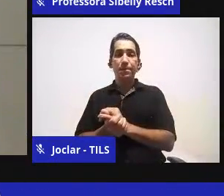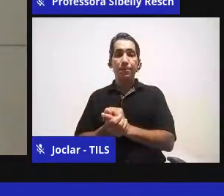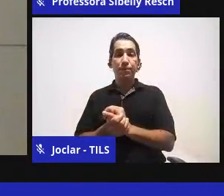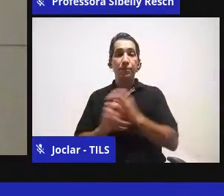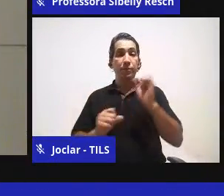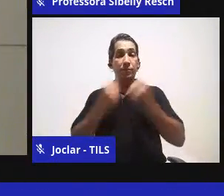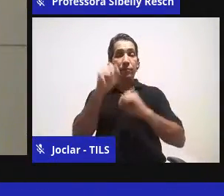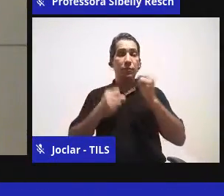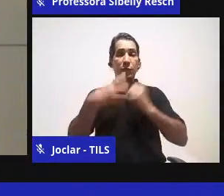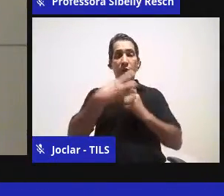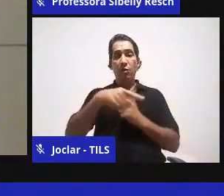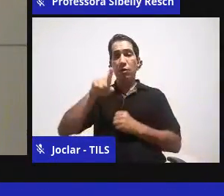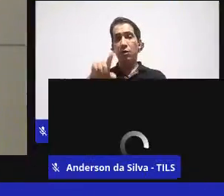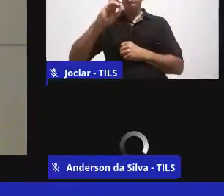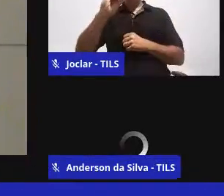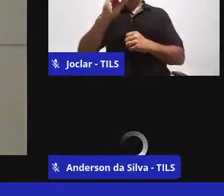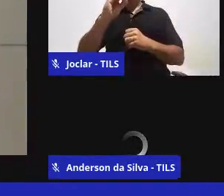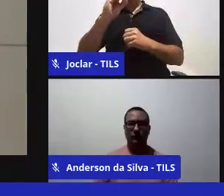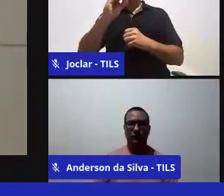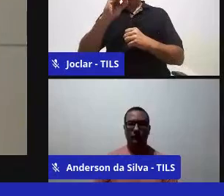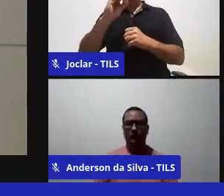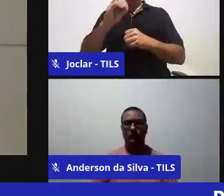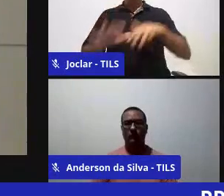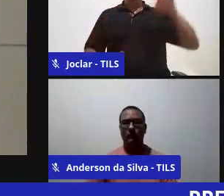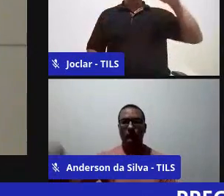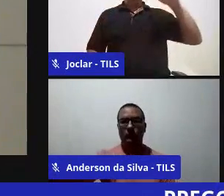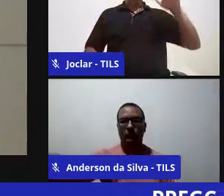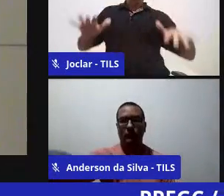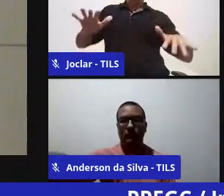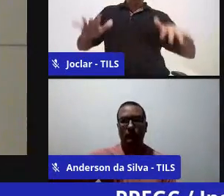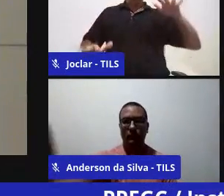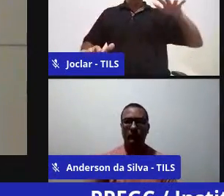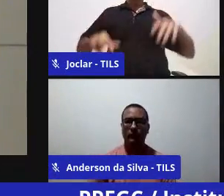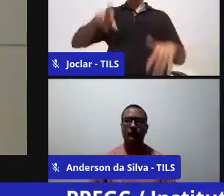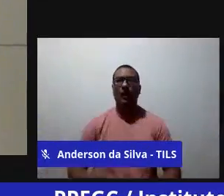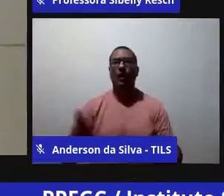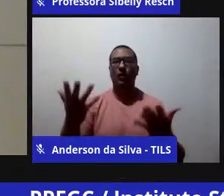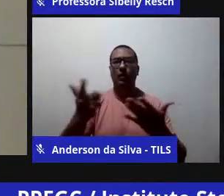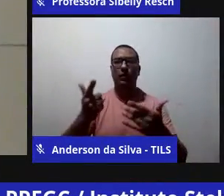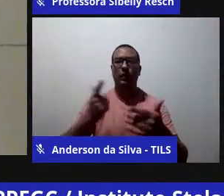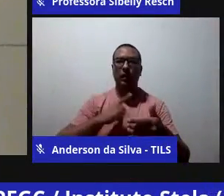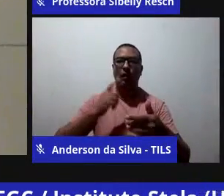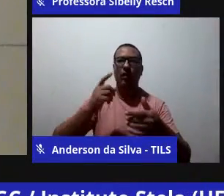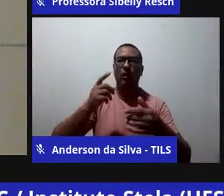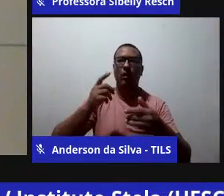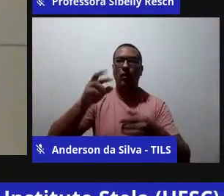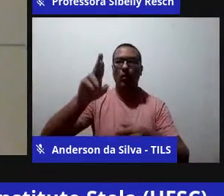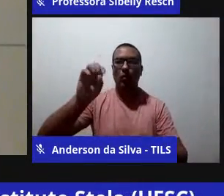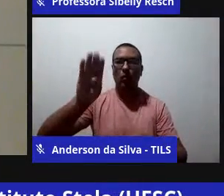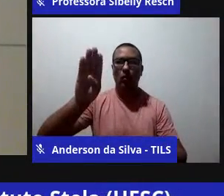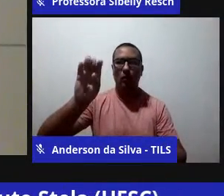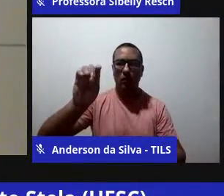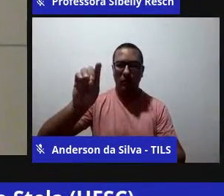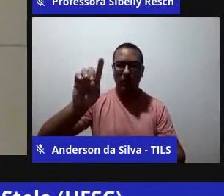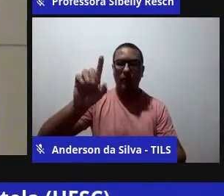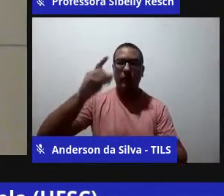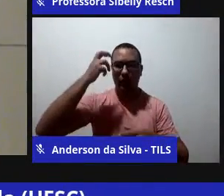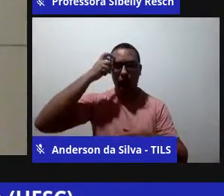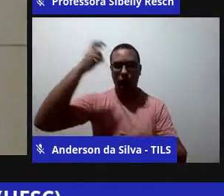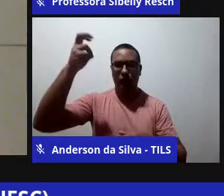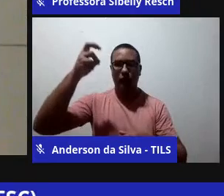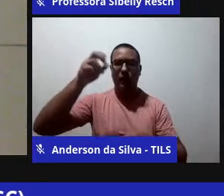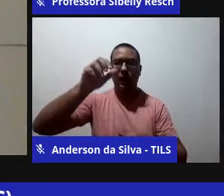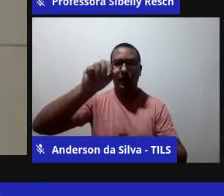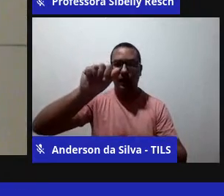a robótica colaborativa, os robôs inteligentes, os robôs dotados de inteligência artificial, com aprendizagem de